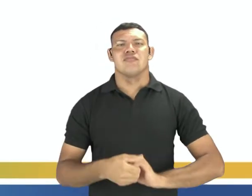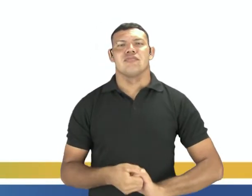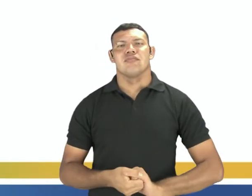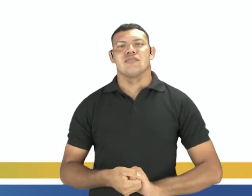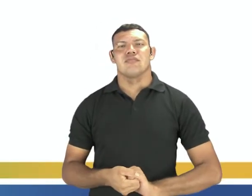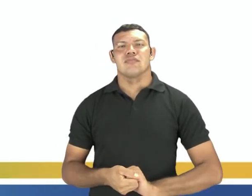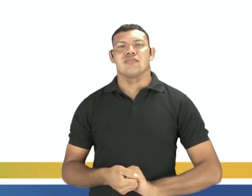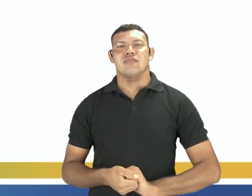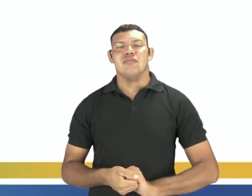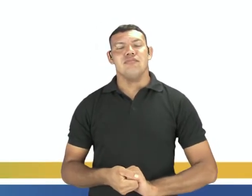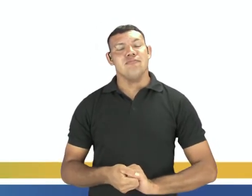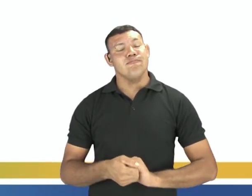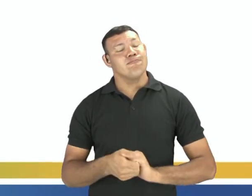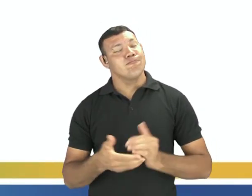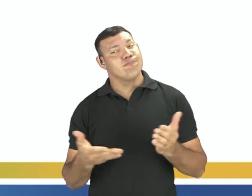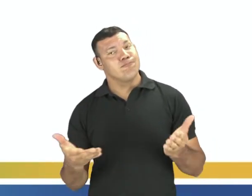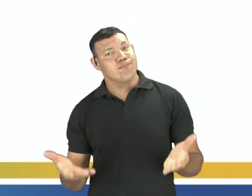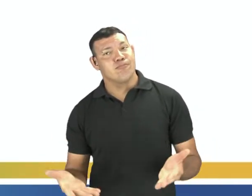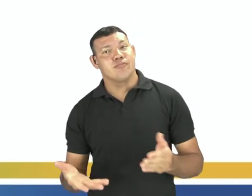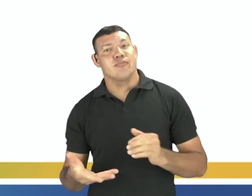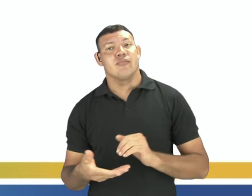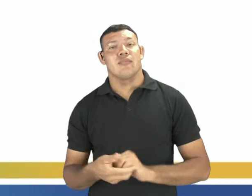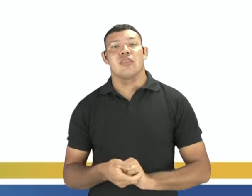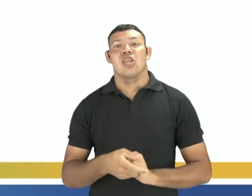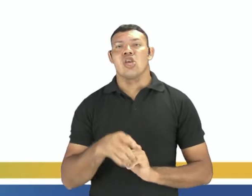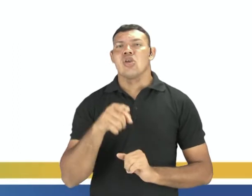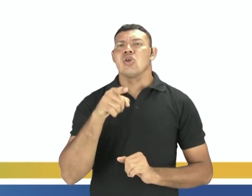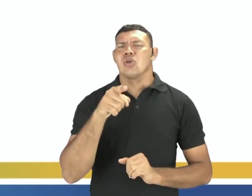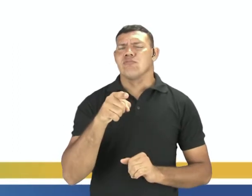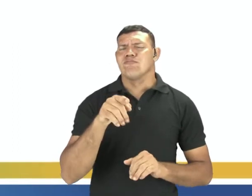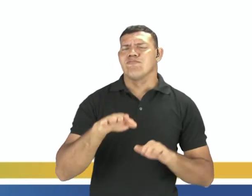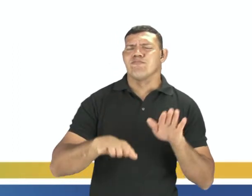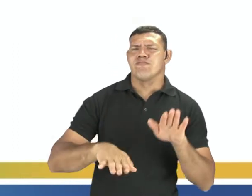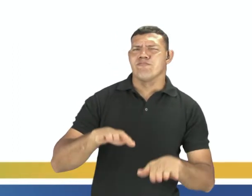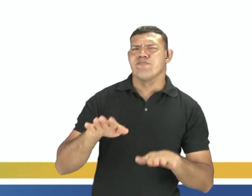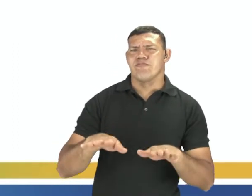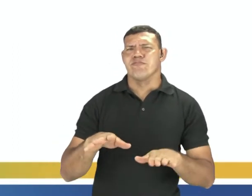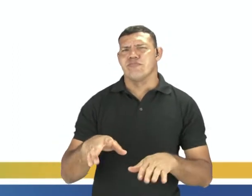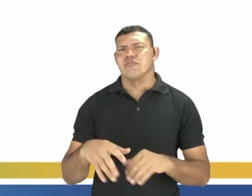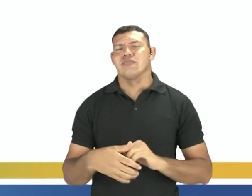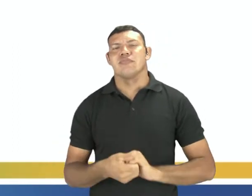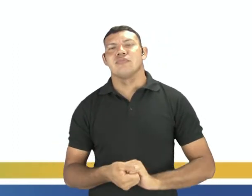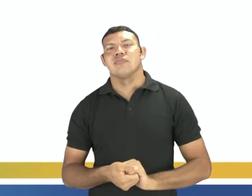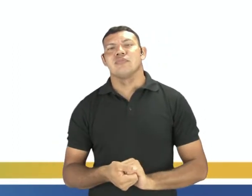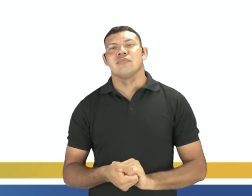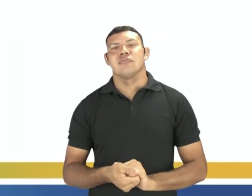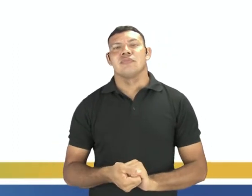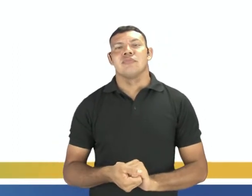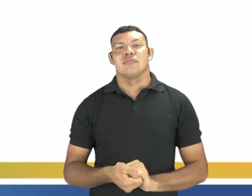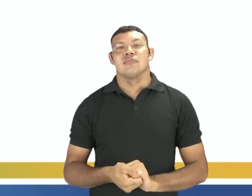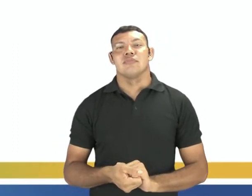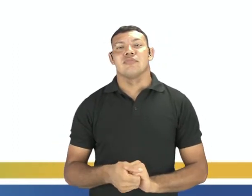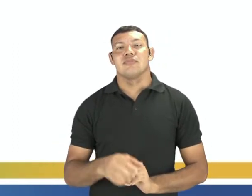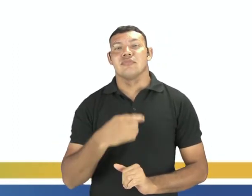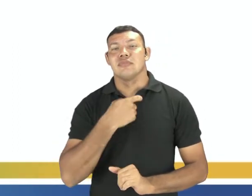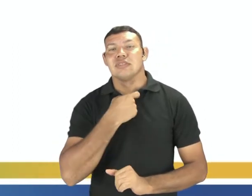mais grossa, embora possa produzir, por vezes, um som agudo. Então, uma hora